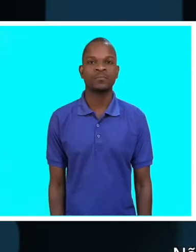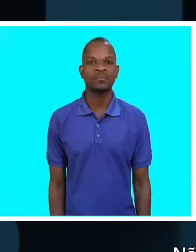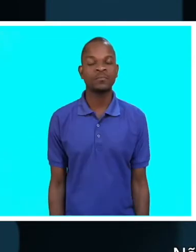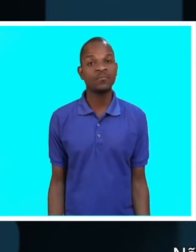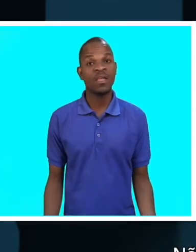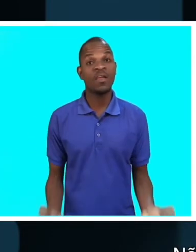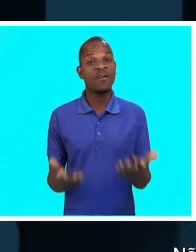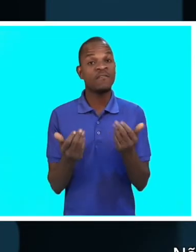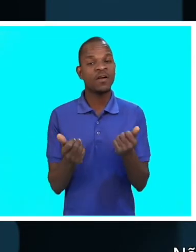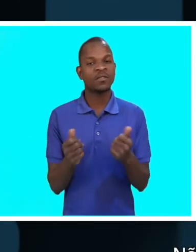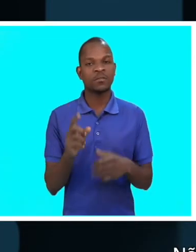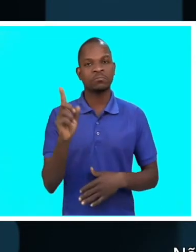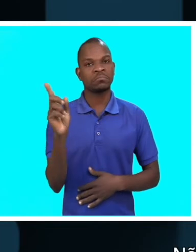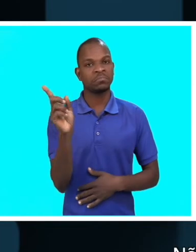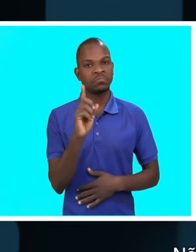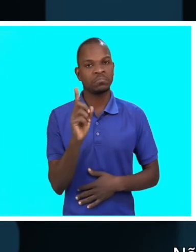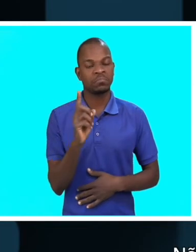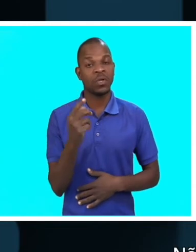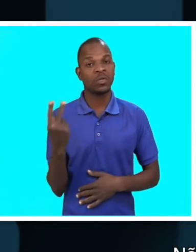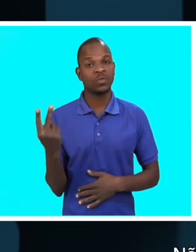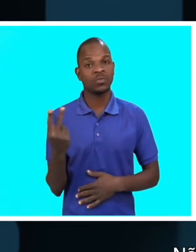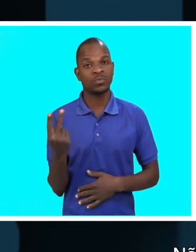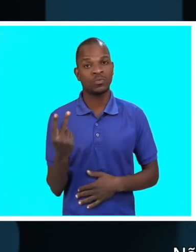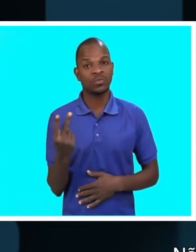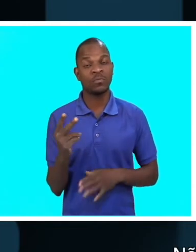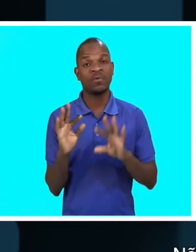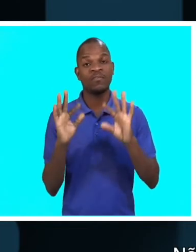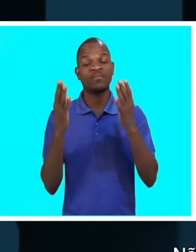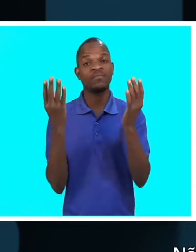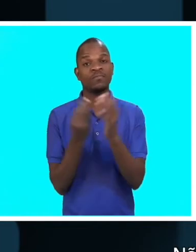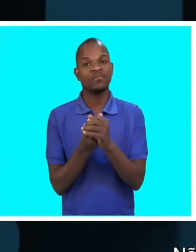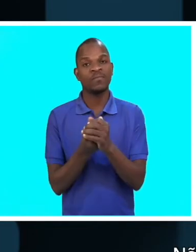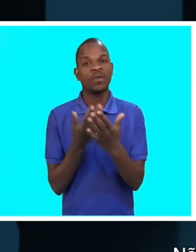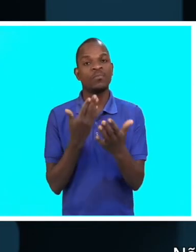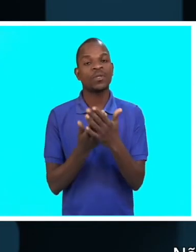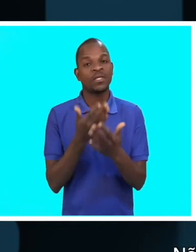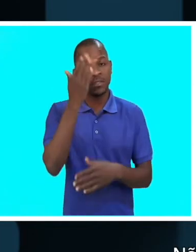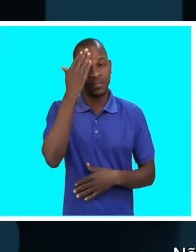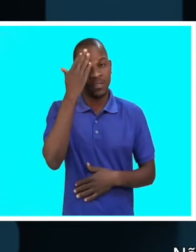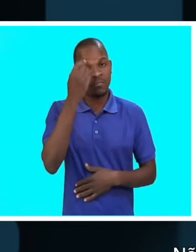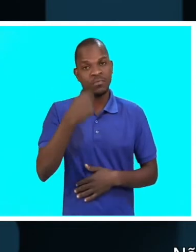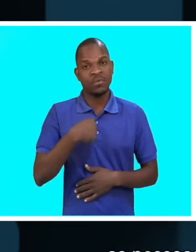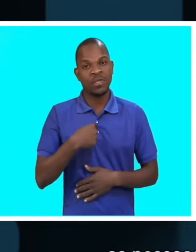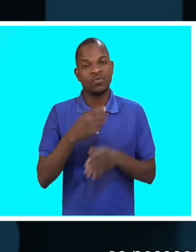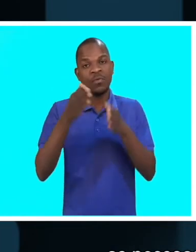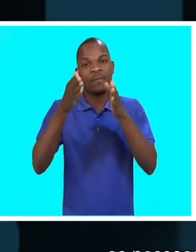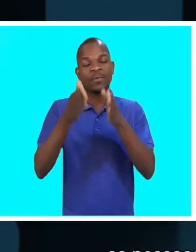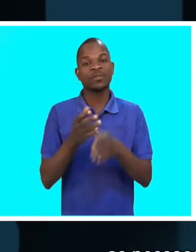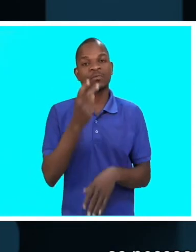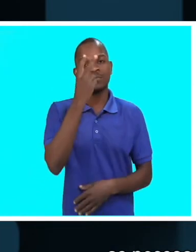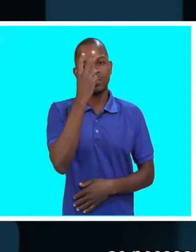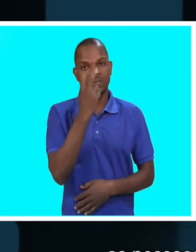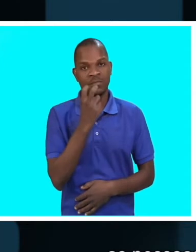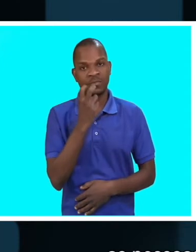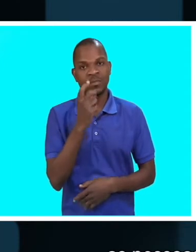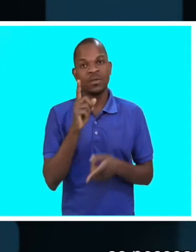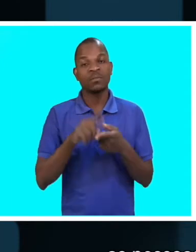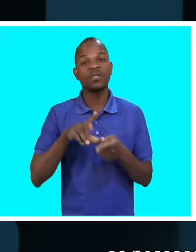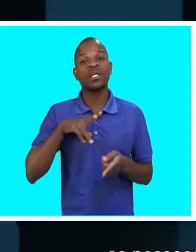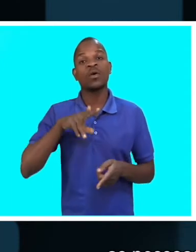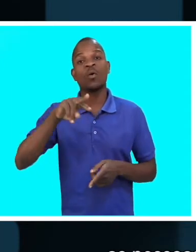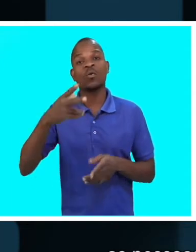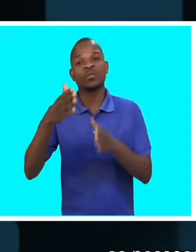Não foi fácil também para nós vermos juntos. Sabe que na condição em que me encontro, se calhar há pessoas